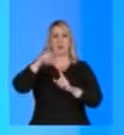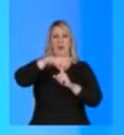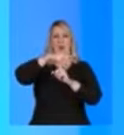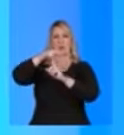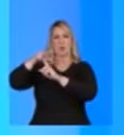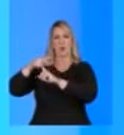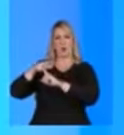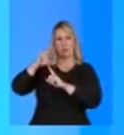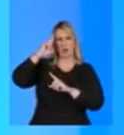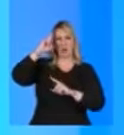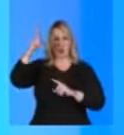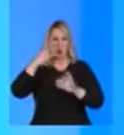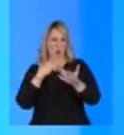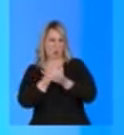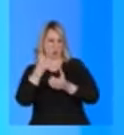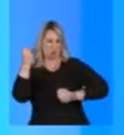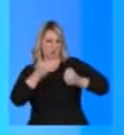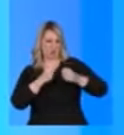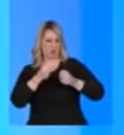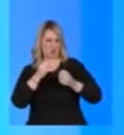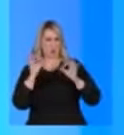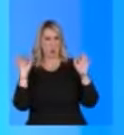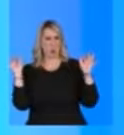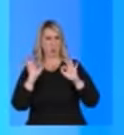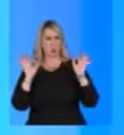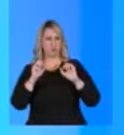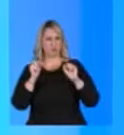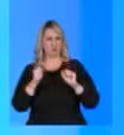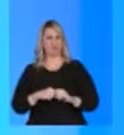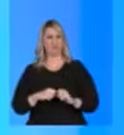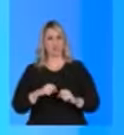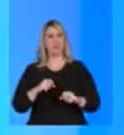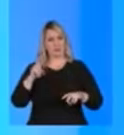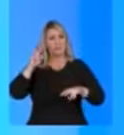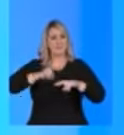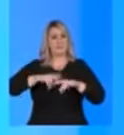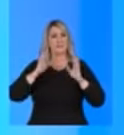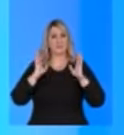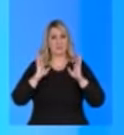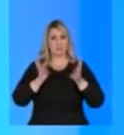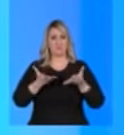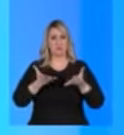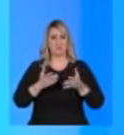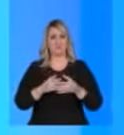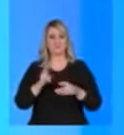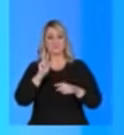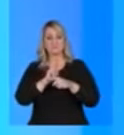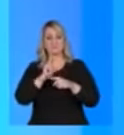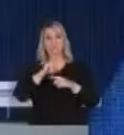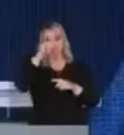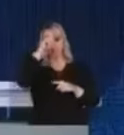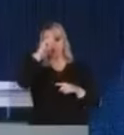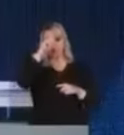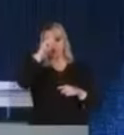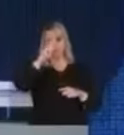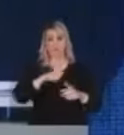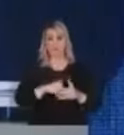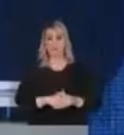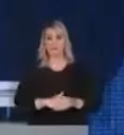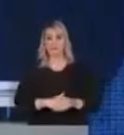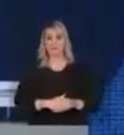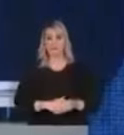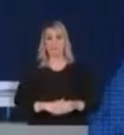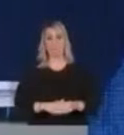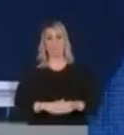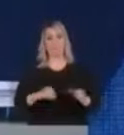donos da os compraram carros Ferrares e tal inclusive foram presos eles cuidavam do Hospital Pedro I e